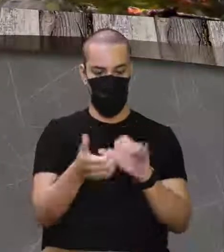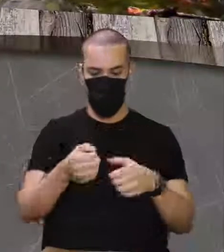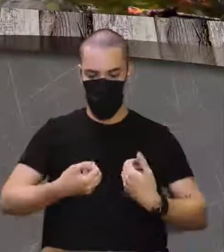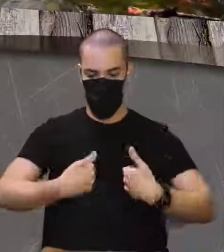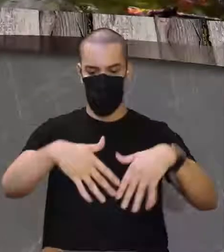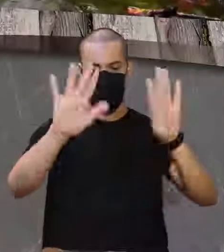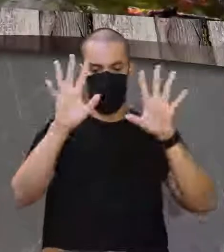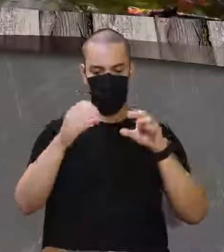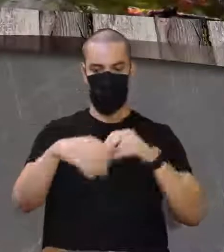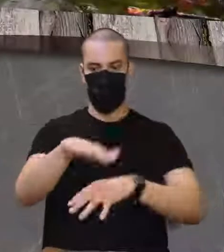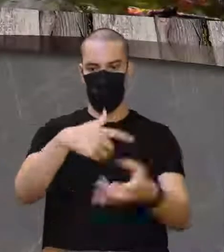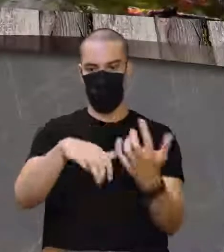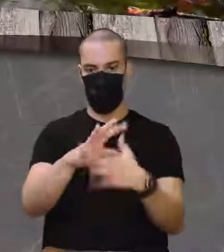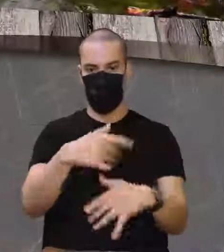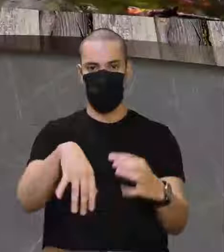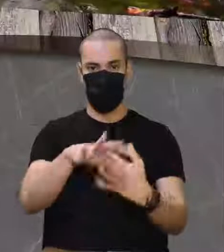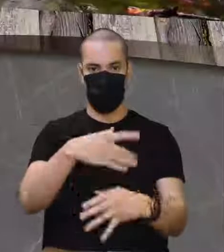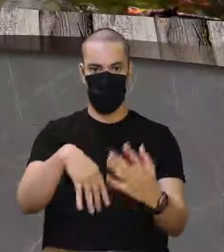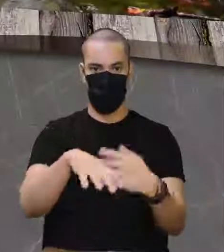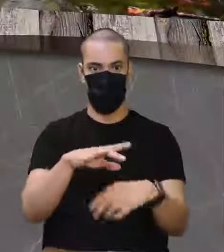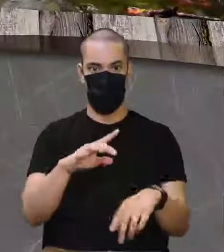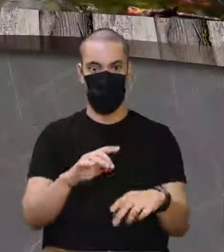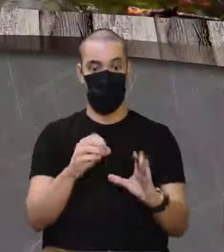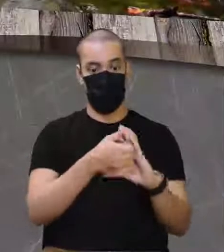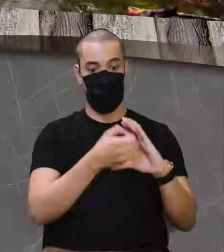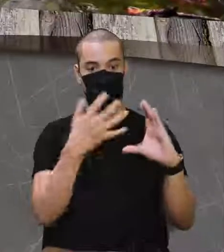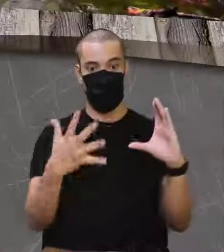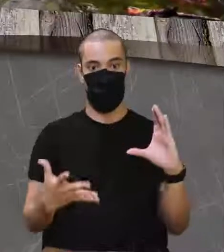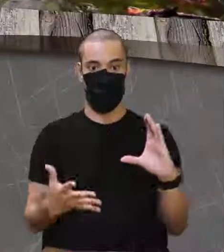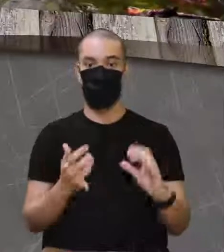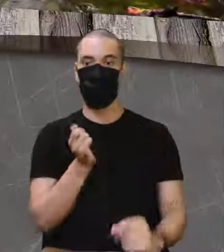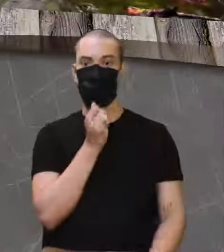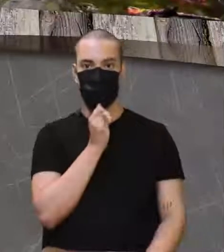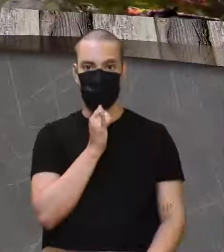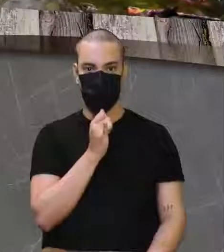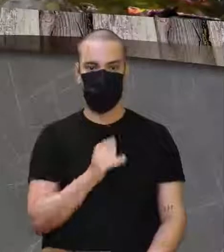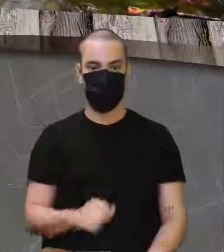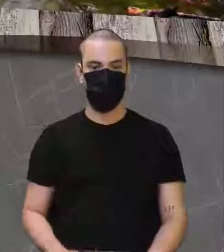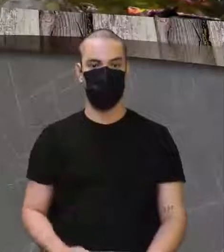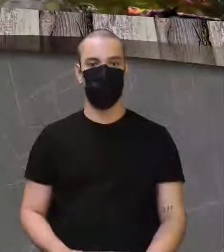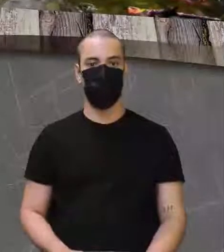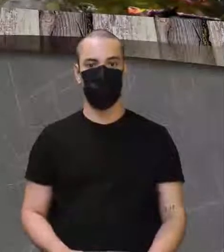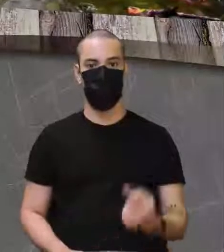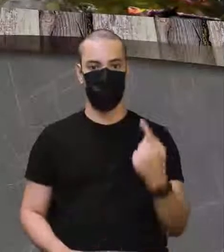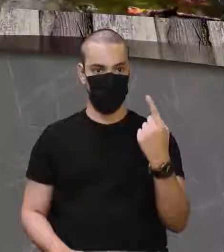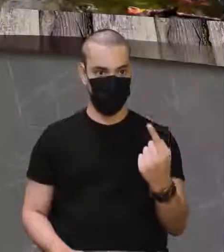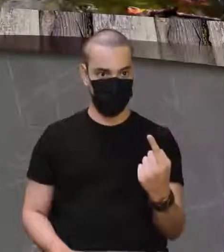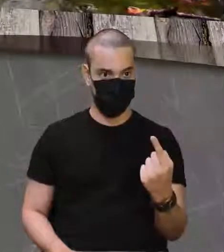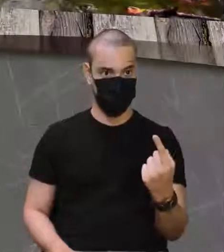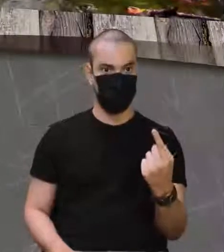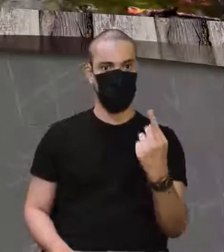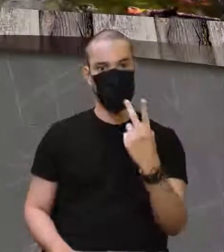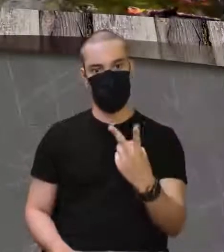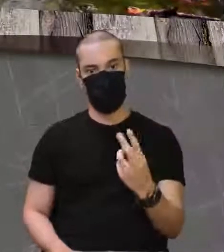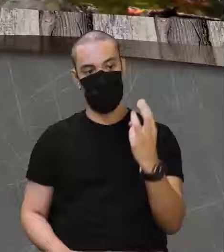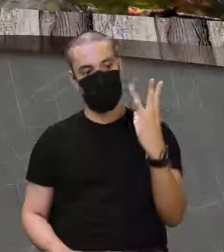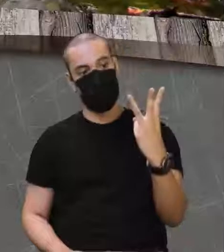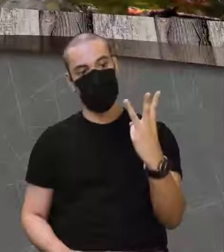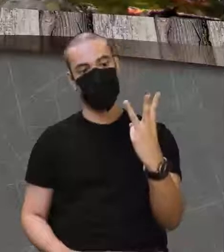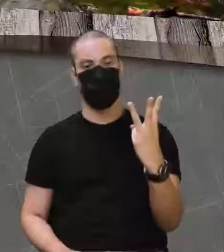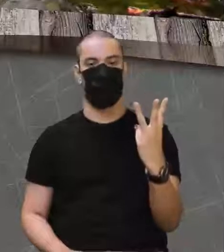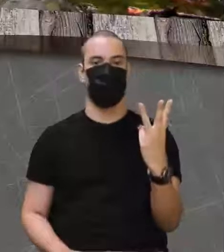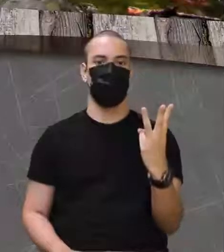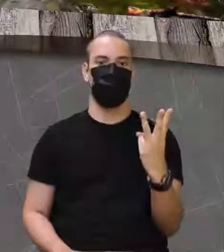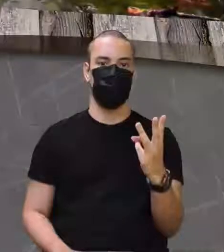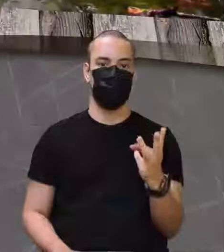joga. Aí vai ter ali a característica, vamos supor que pare, sei lá, vários vão parar com 3 para cima,